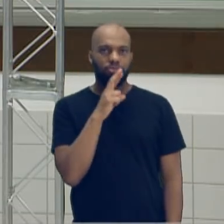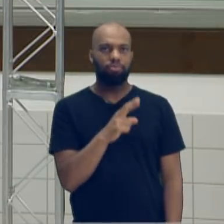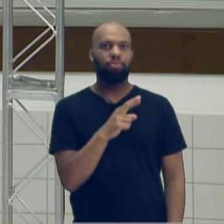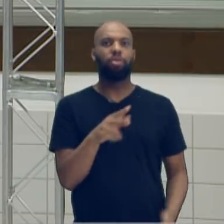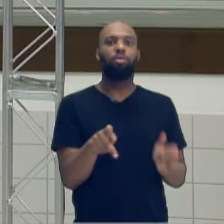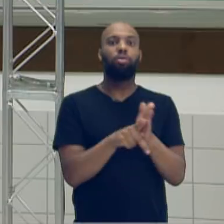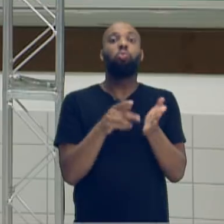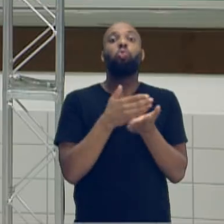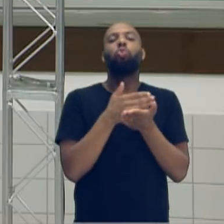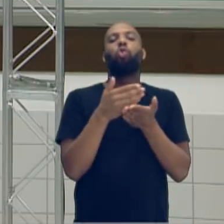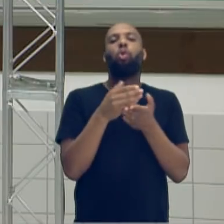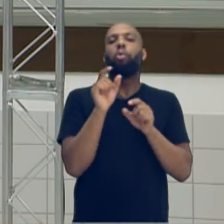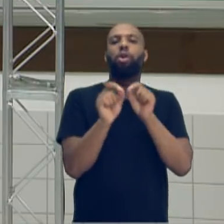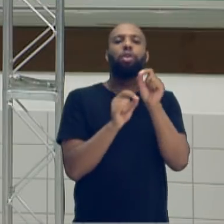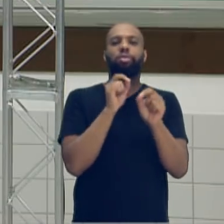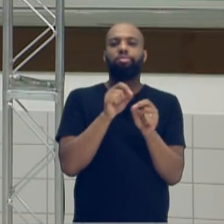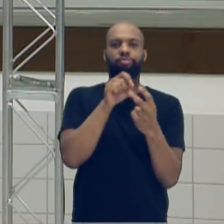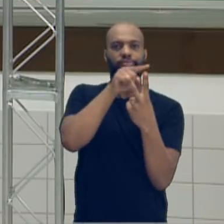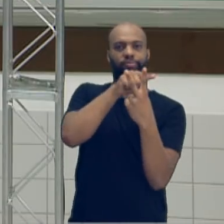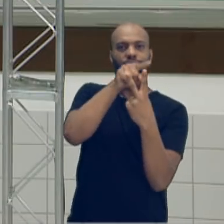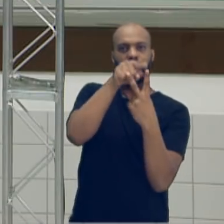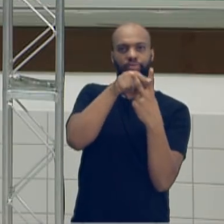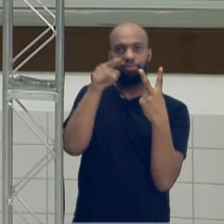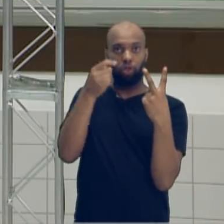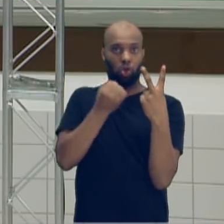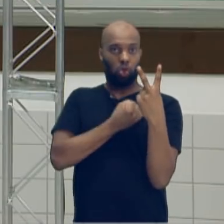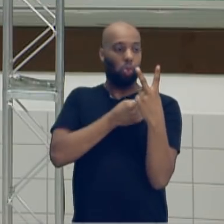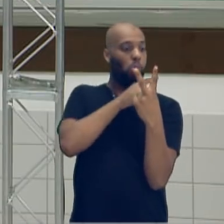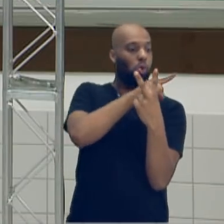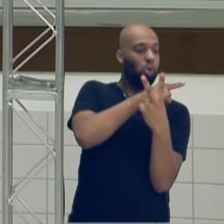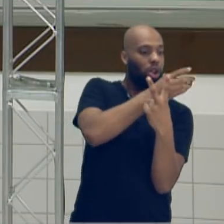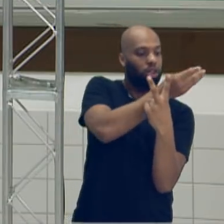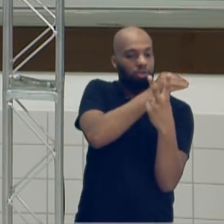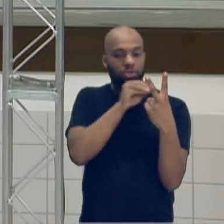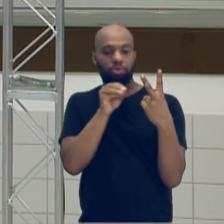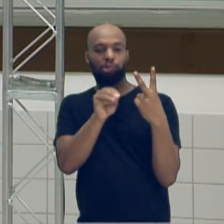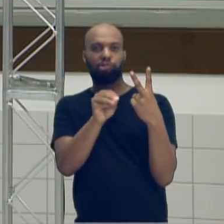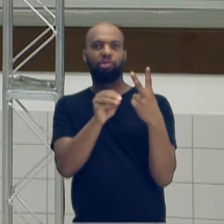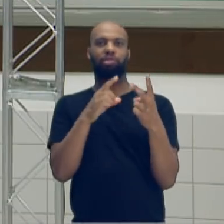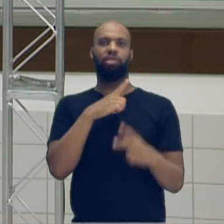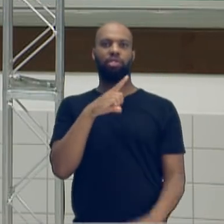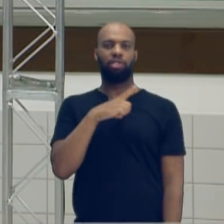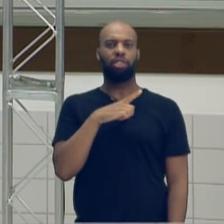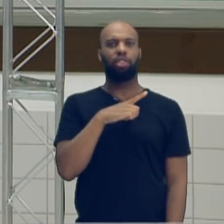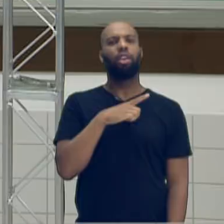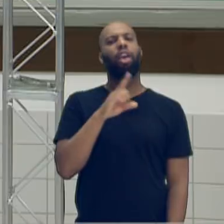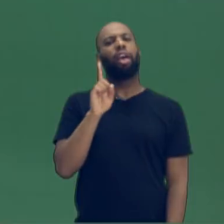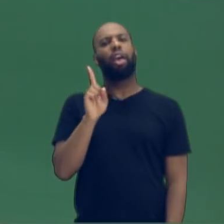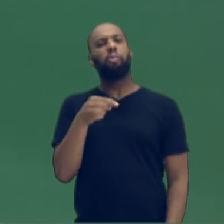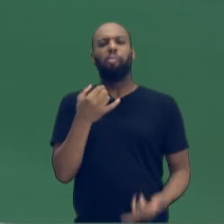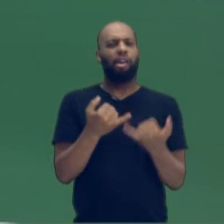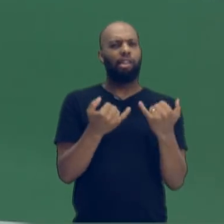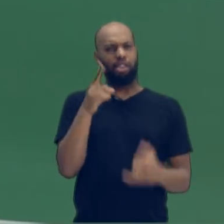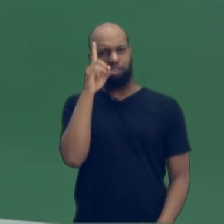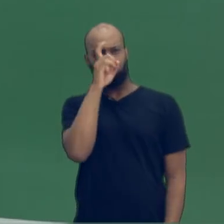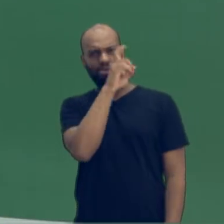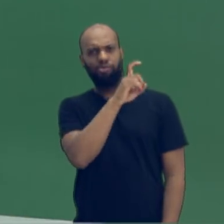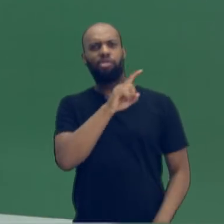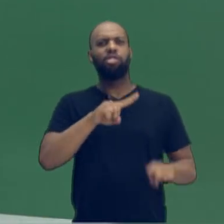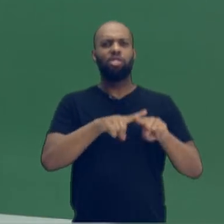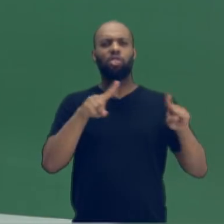a introdução do fator externo ao radicando. Né? É um nome meio complexo, né, de compreender, mas